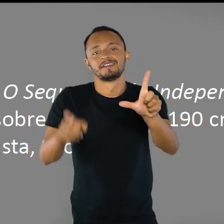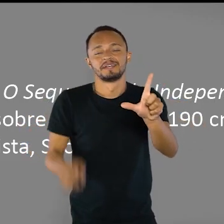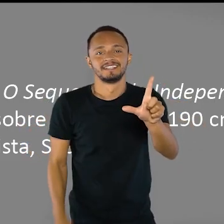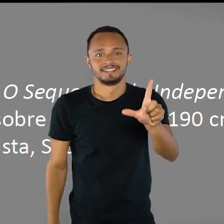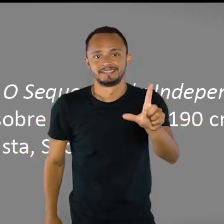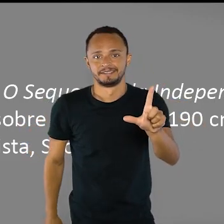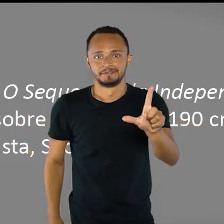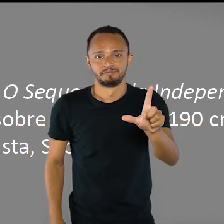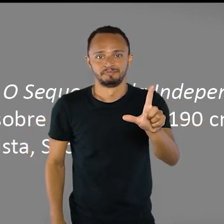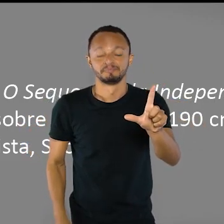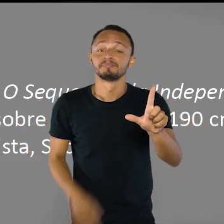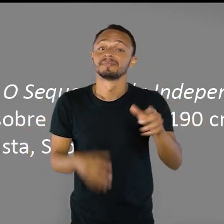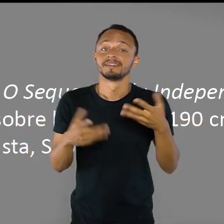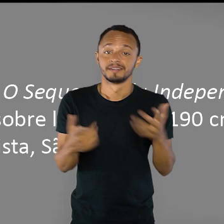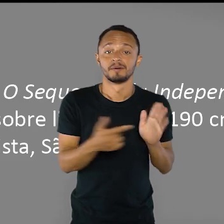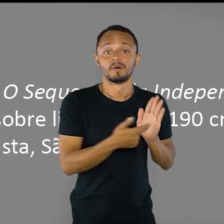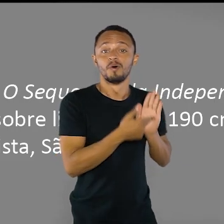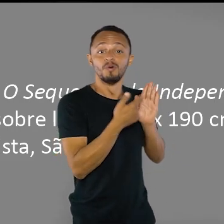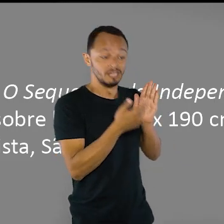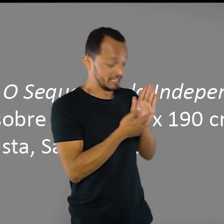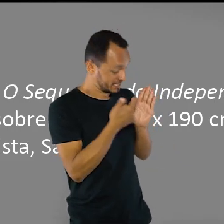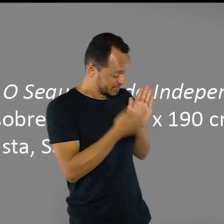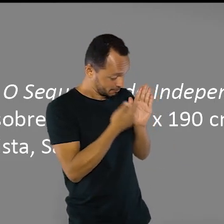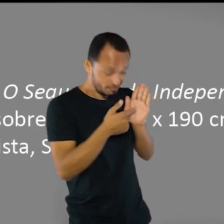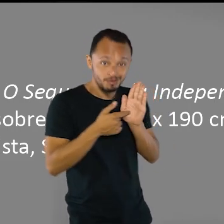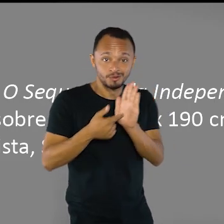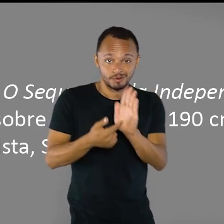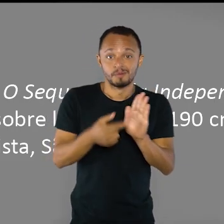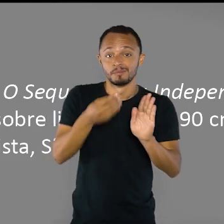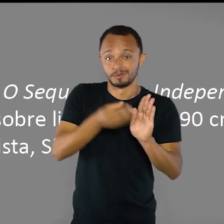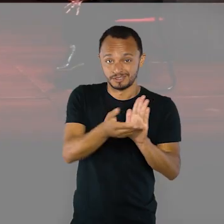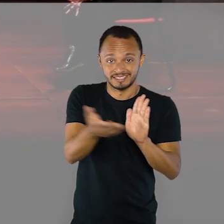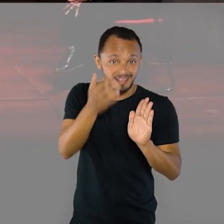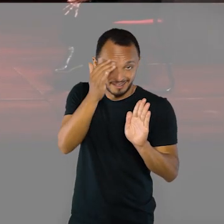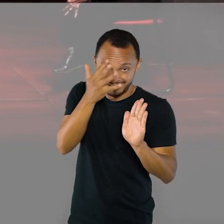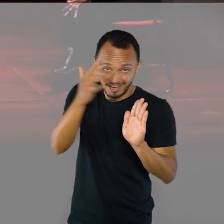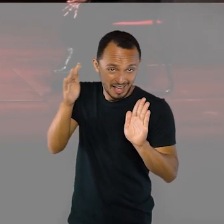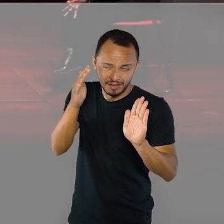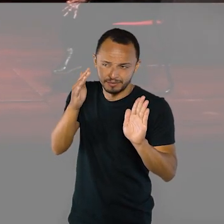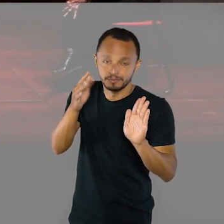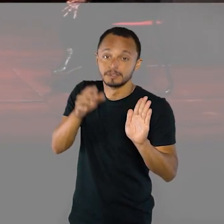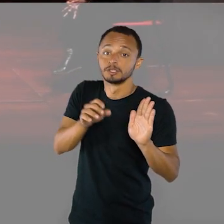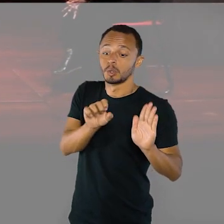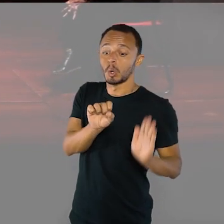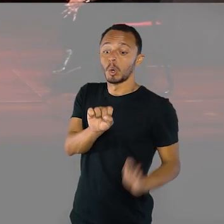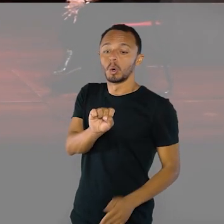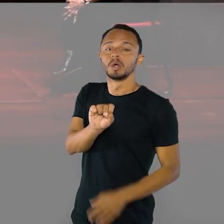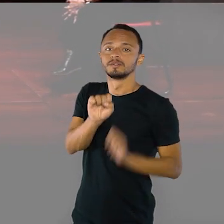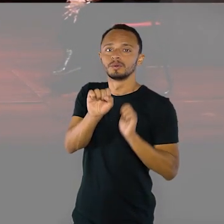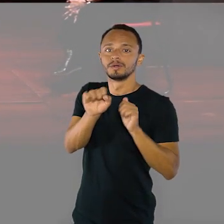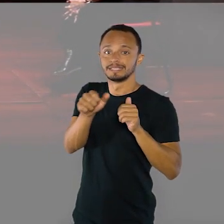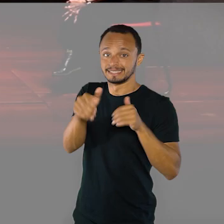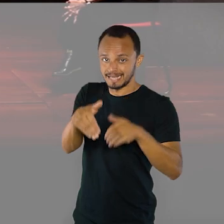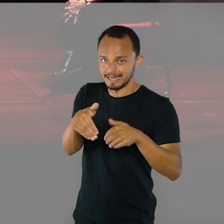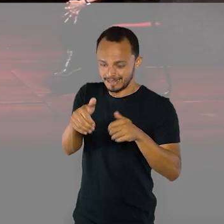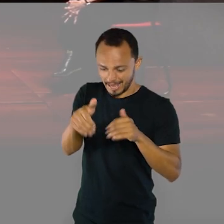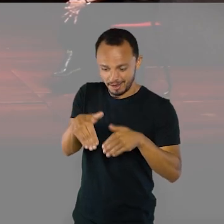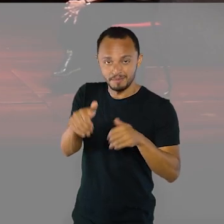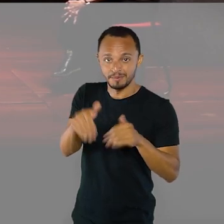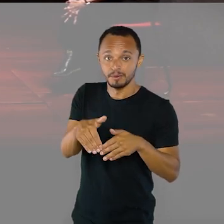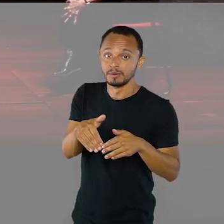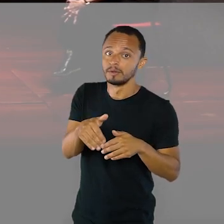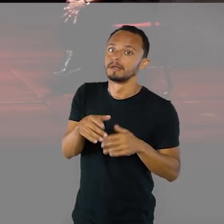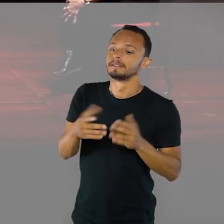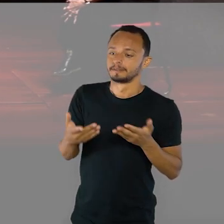falar, então, com esse livro, de alguma maneira, e nesse 8 de setembro, né? Que, primeiro, que nesse 7